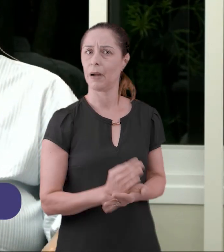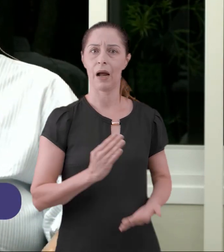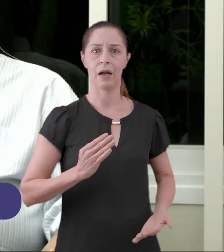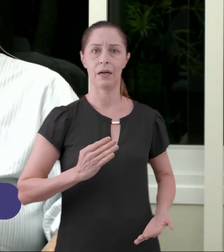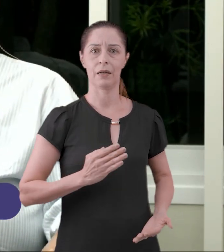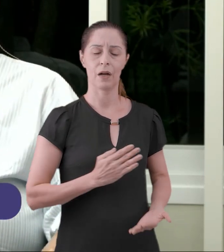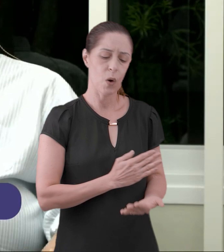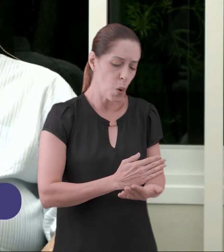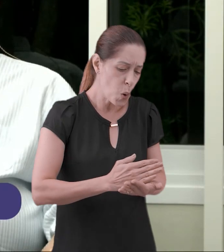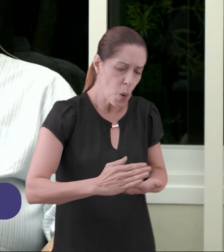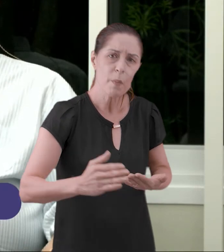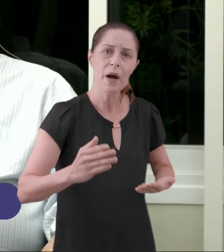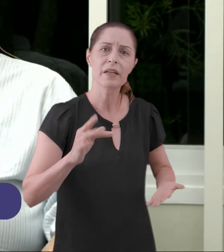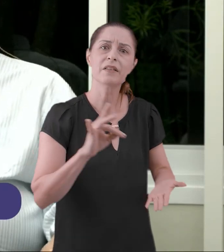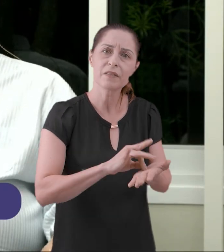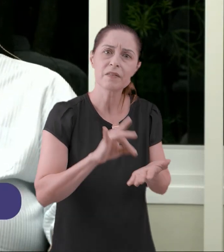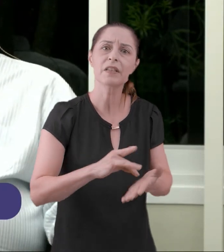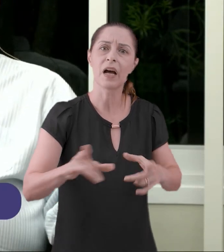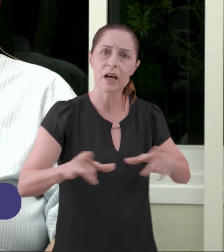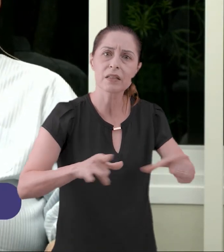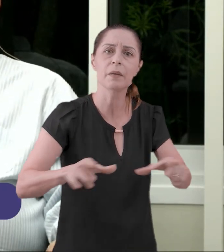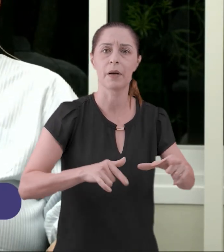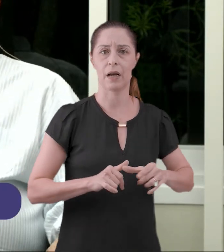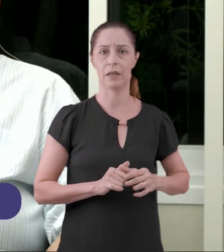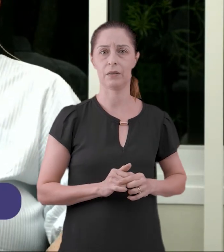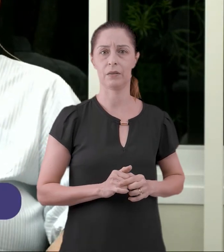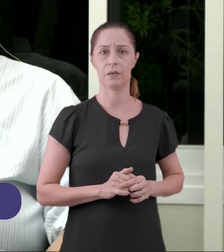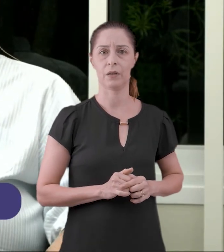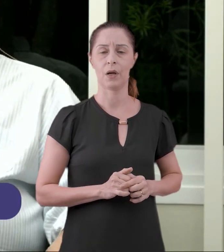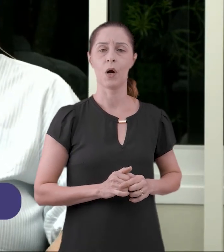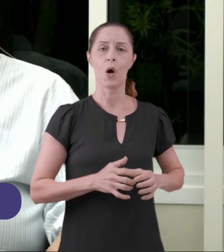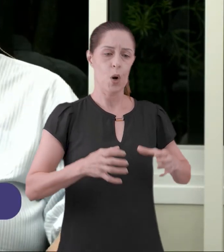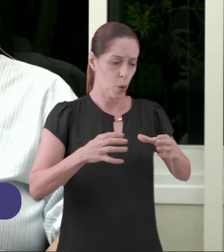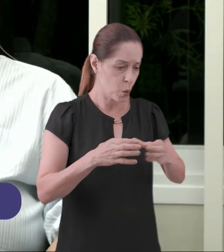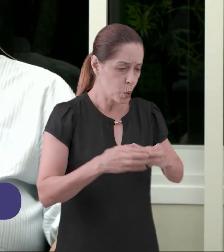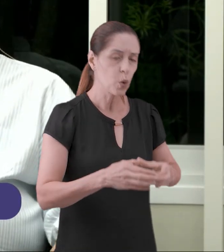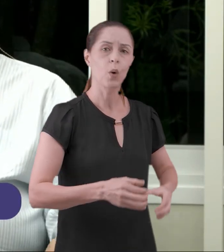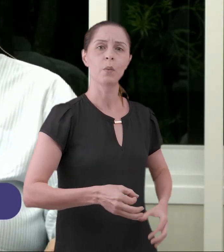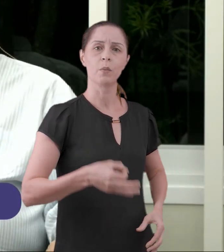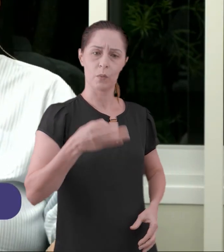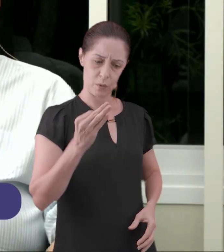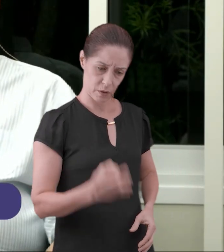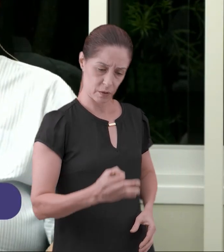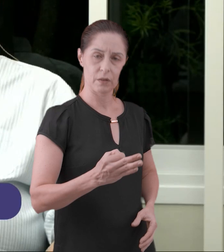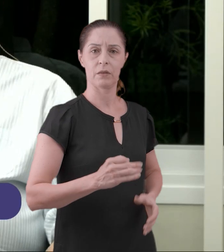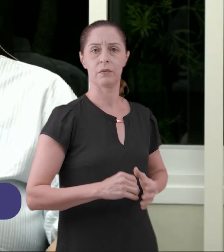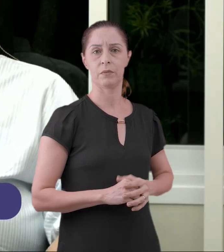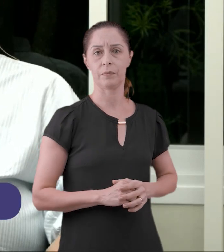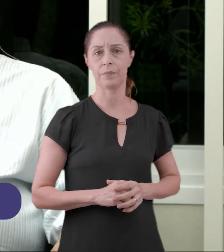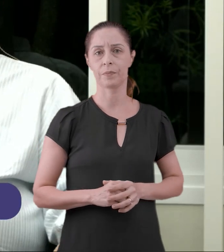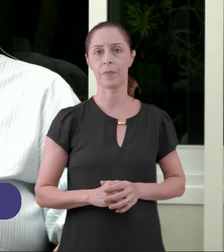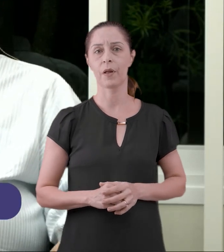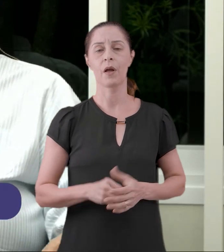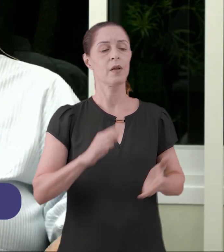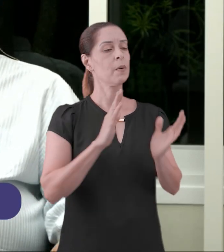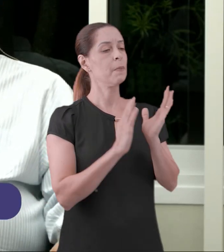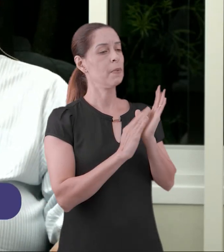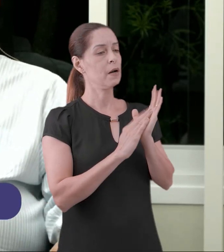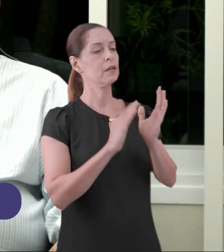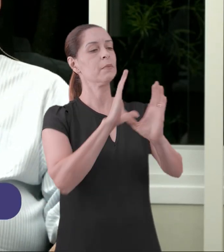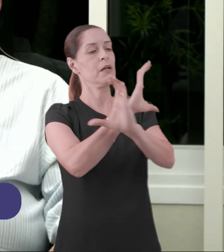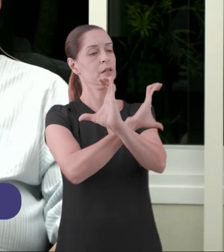né? Então, parabéns ao GEPANDA, né, aqui pelo trabalho de vocês, pelo